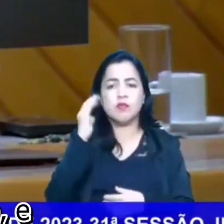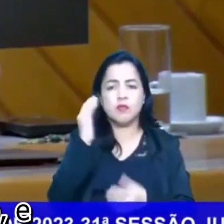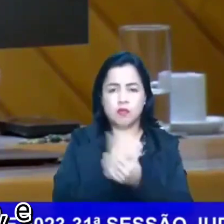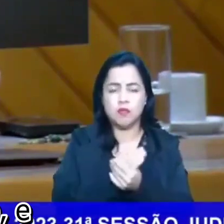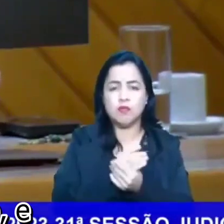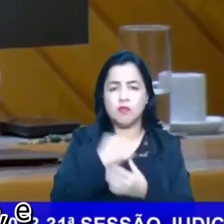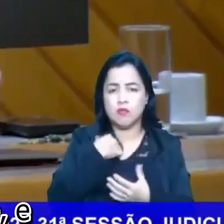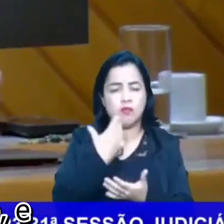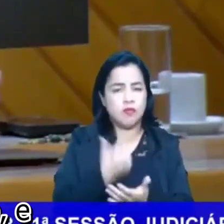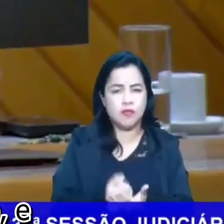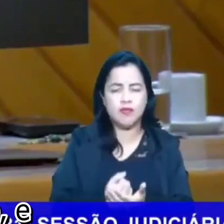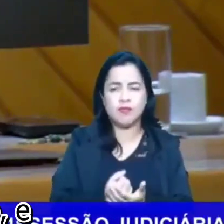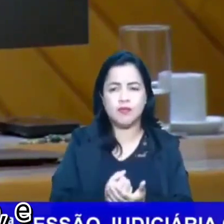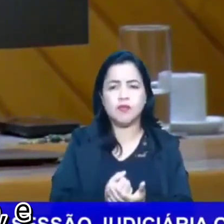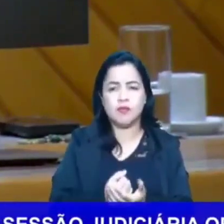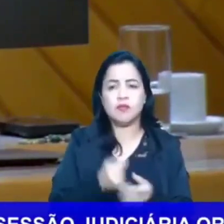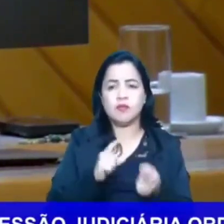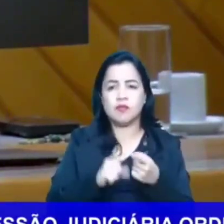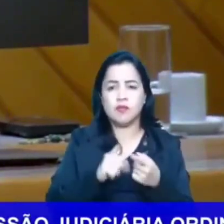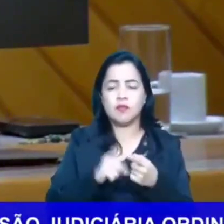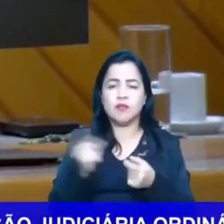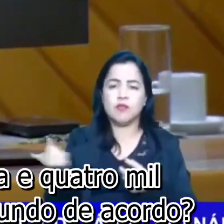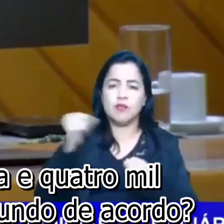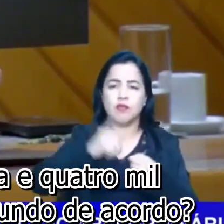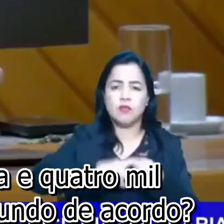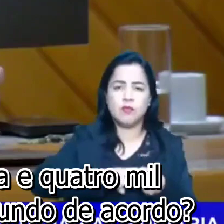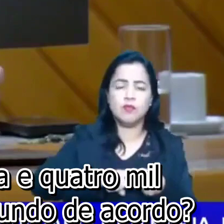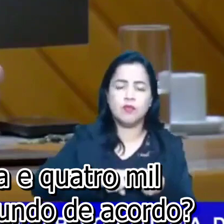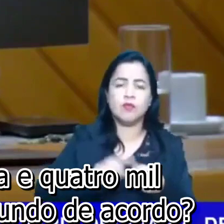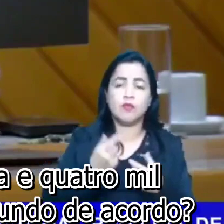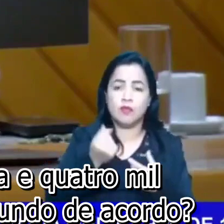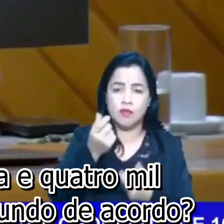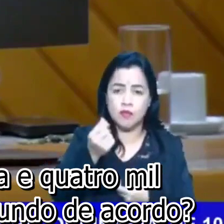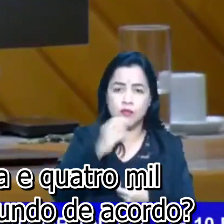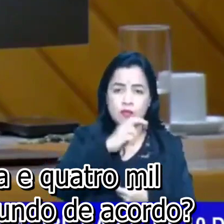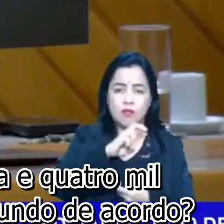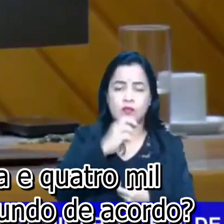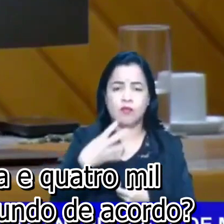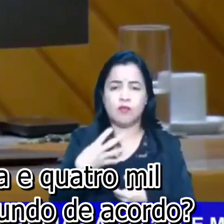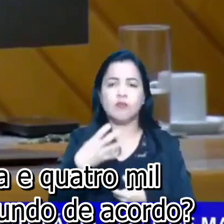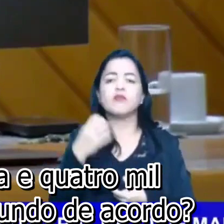pela desaprovação e pela restituição ao Tesouro da quantia de R$